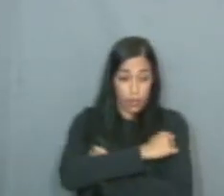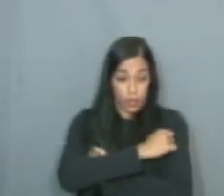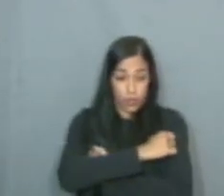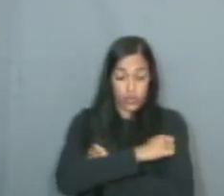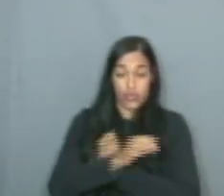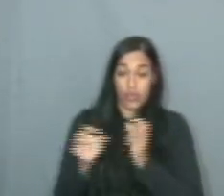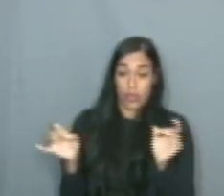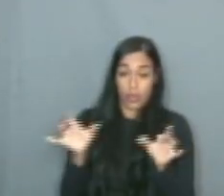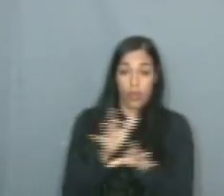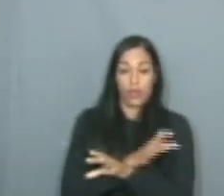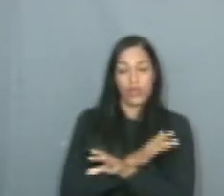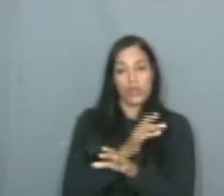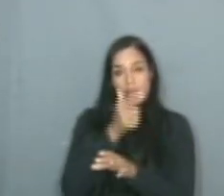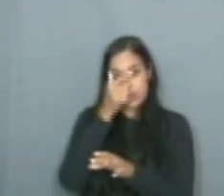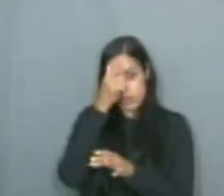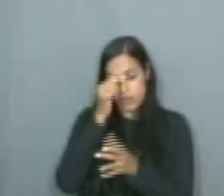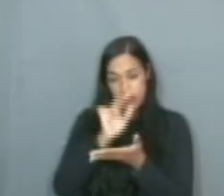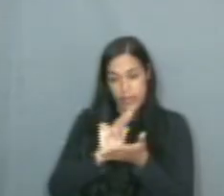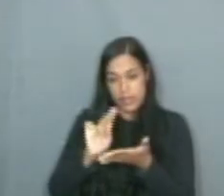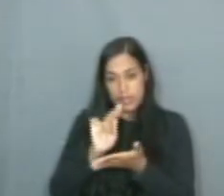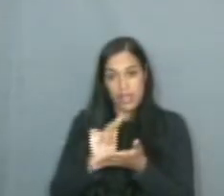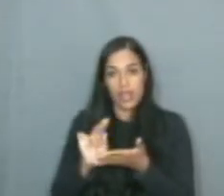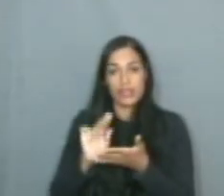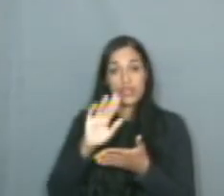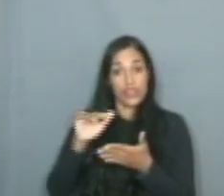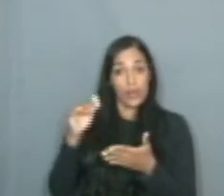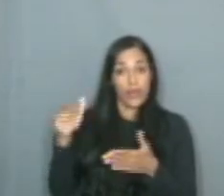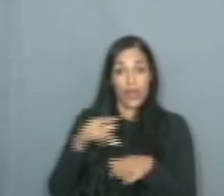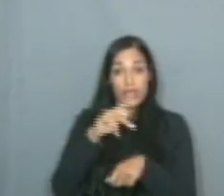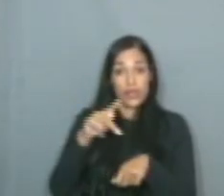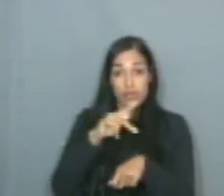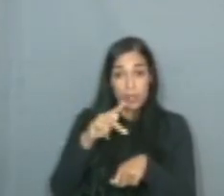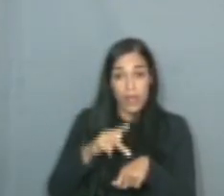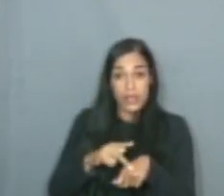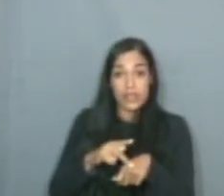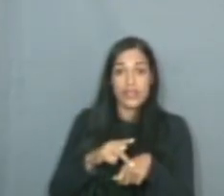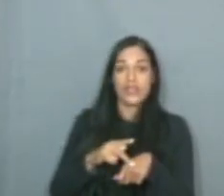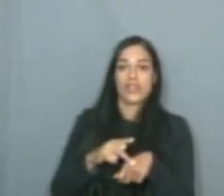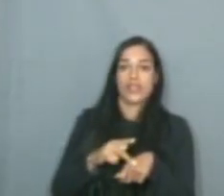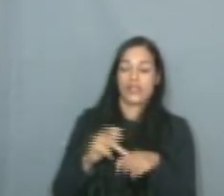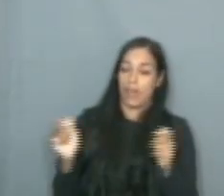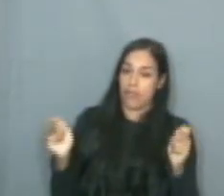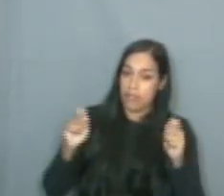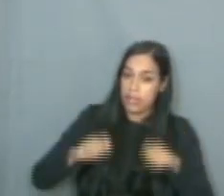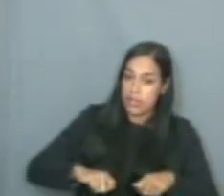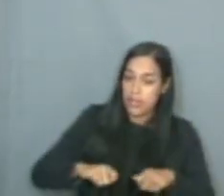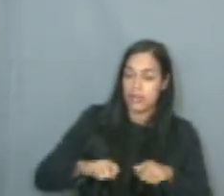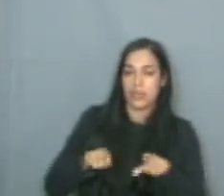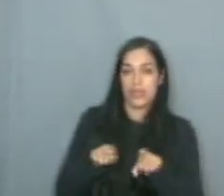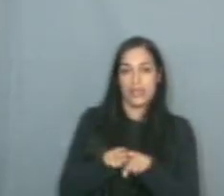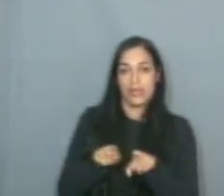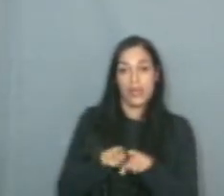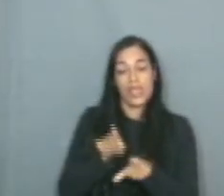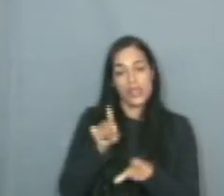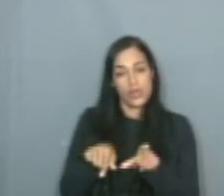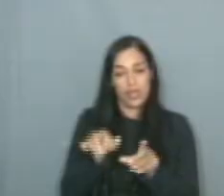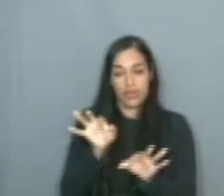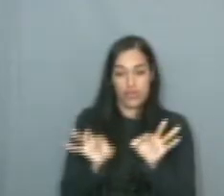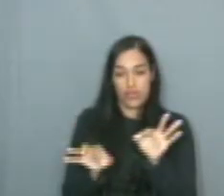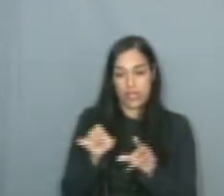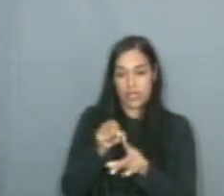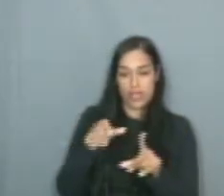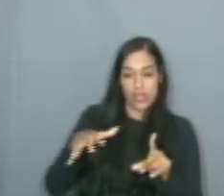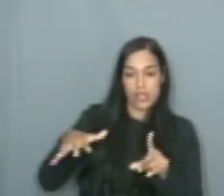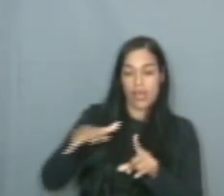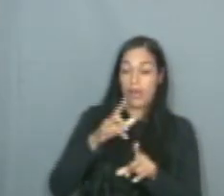estão fora do país hoje fazendo intercâmbio, graças aos programas que possibilitam isso. Isso também é justiça social. É a